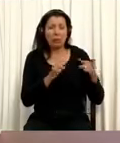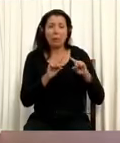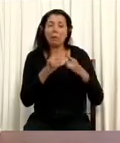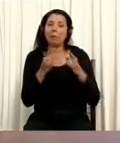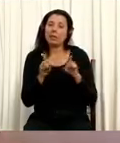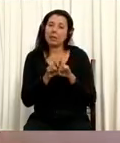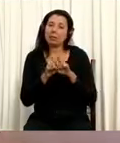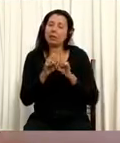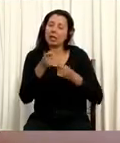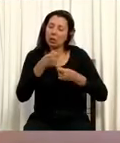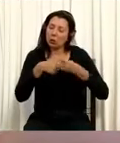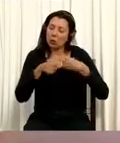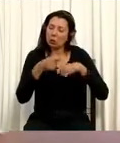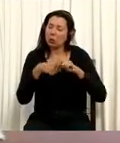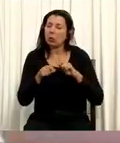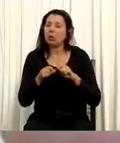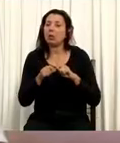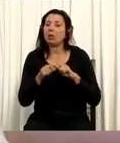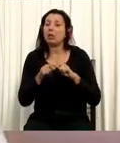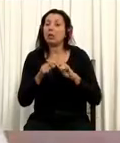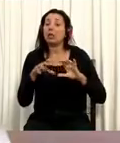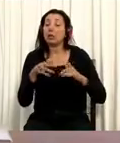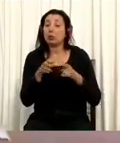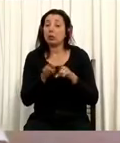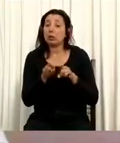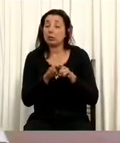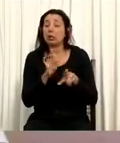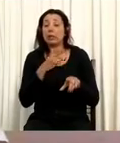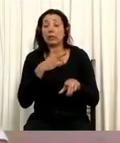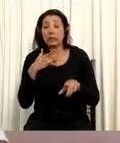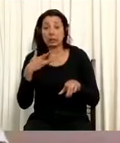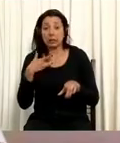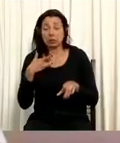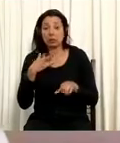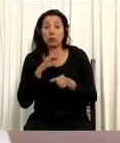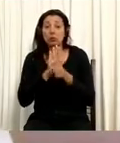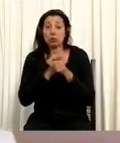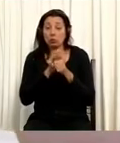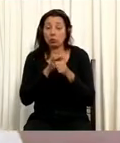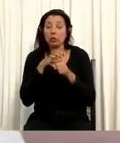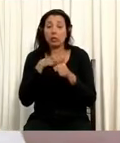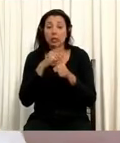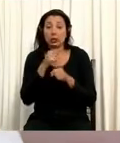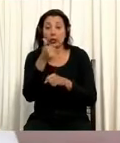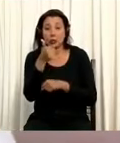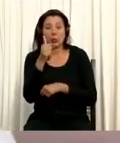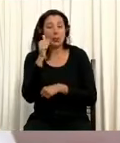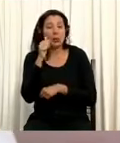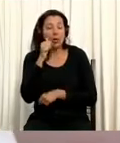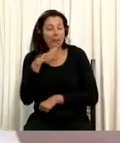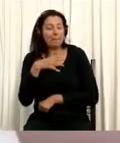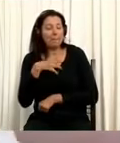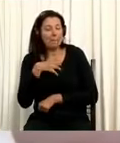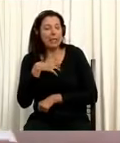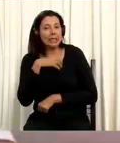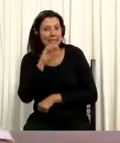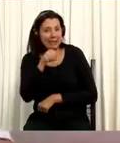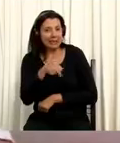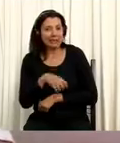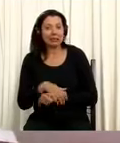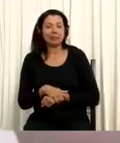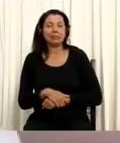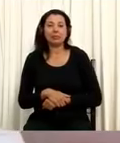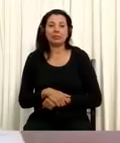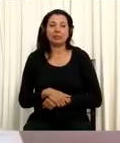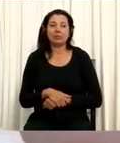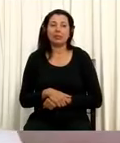também econômica e, sobretudo, sanitária. Então, nós temos aqui hoje 2 baianas arretadas, né,